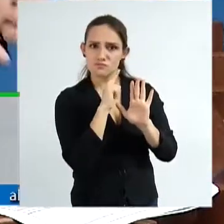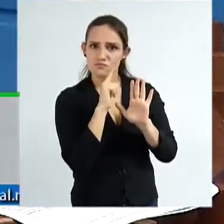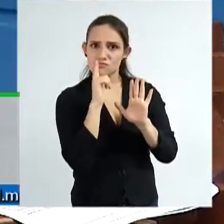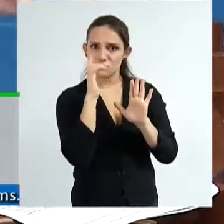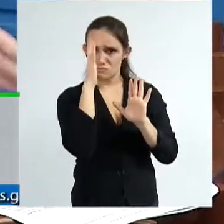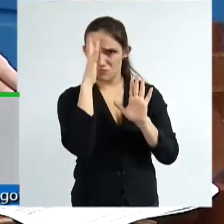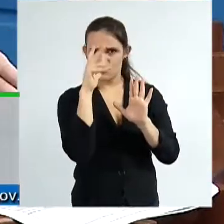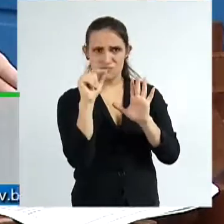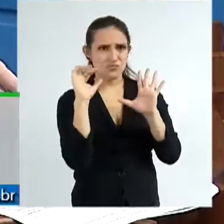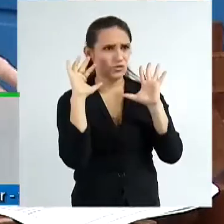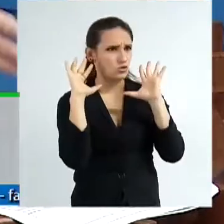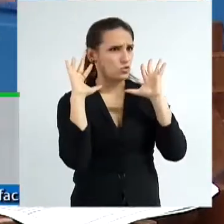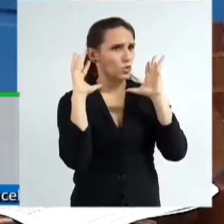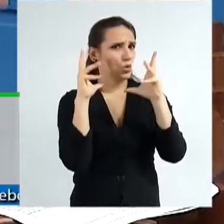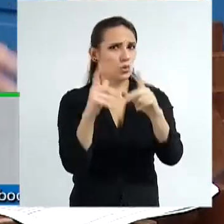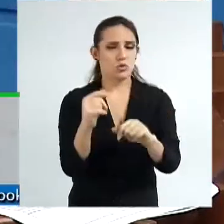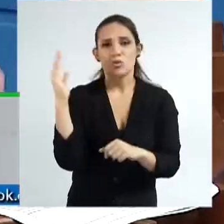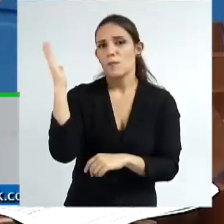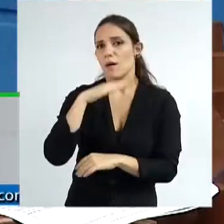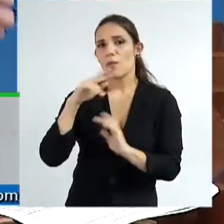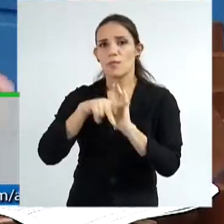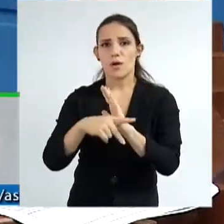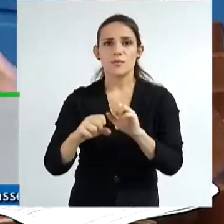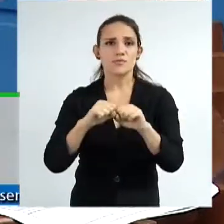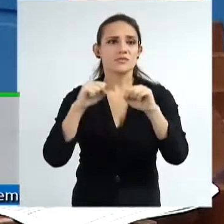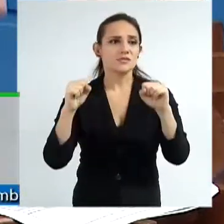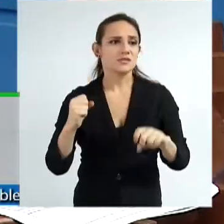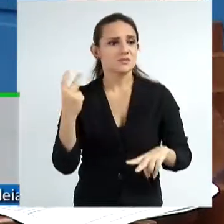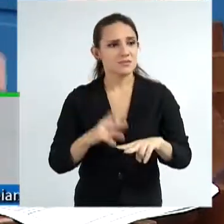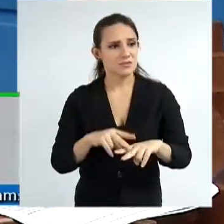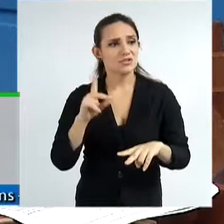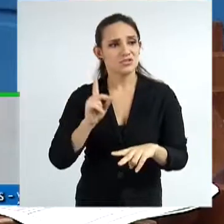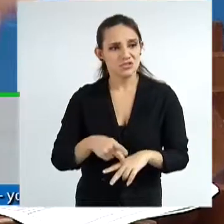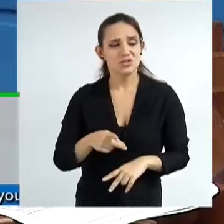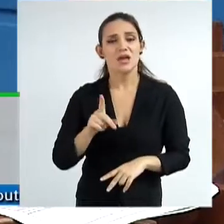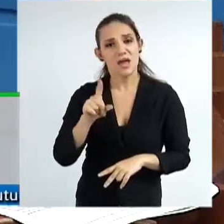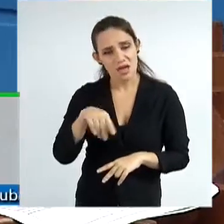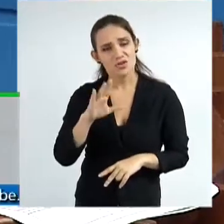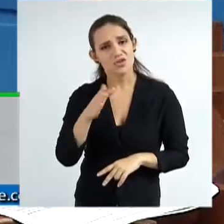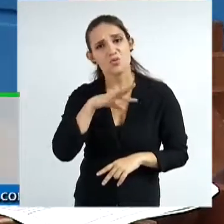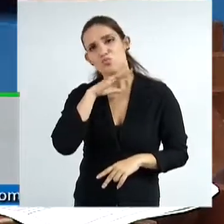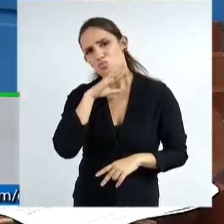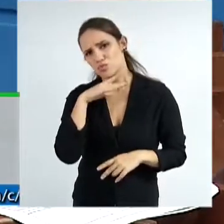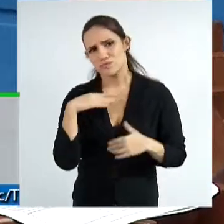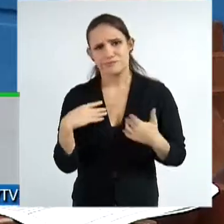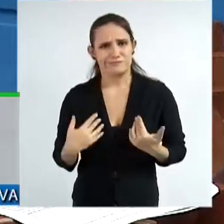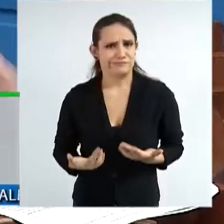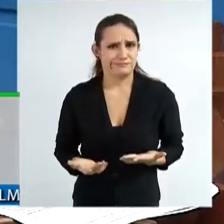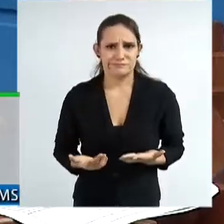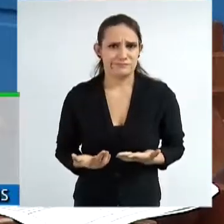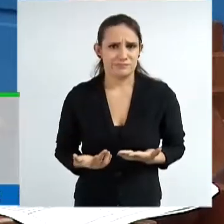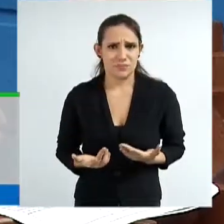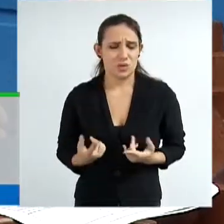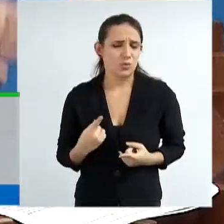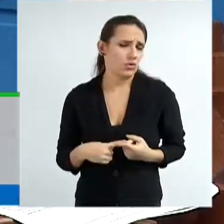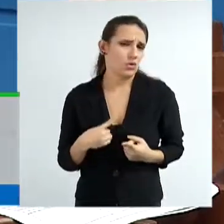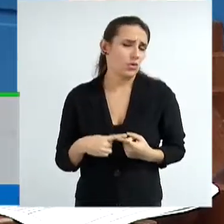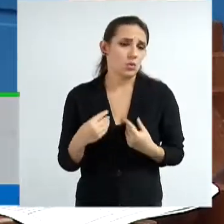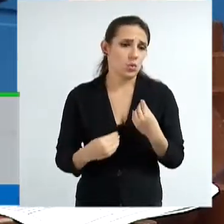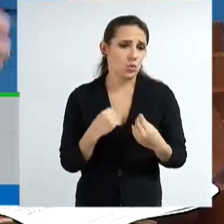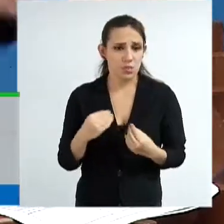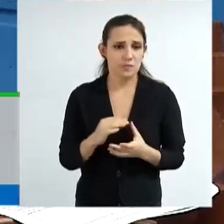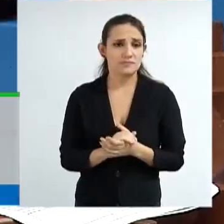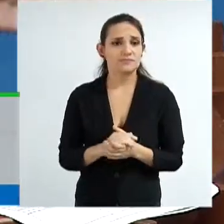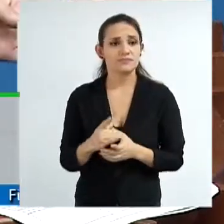atacar as mazelas do sistema penitenciário brasileiro, que hoje é controlado